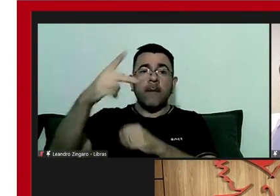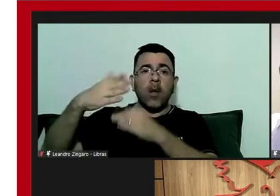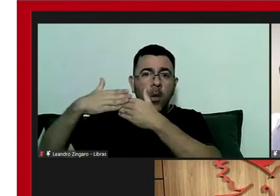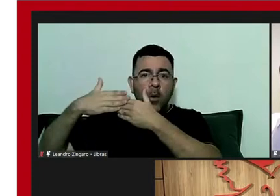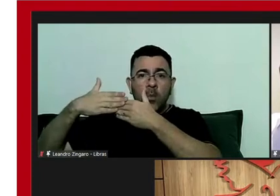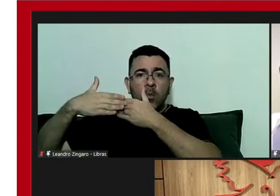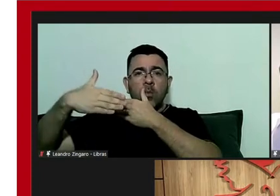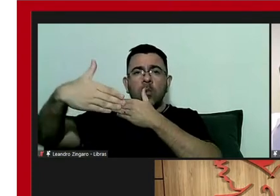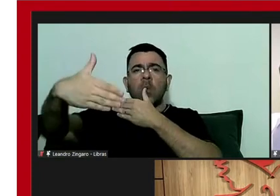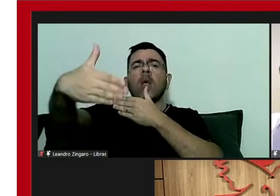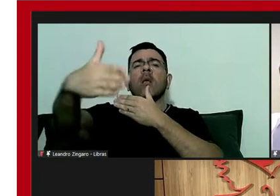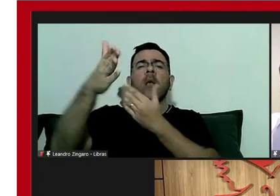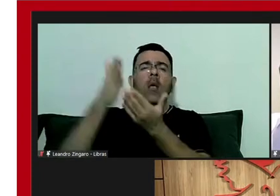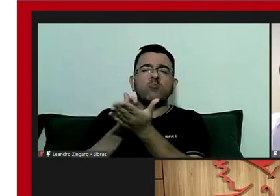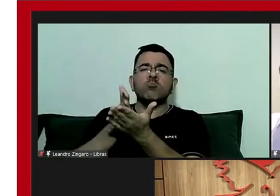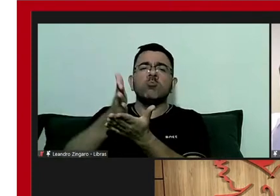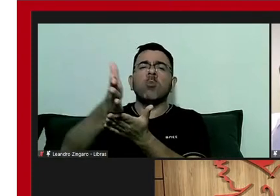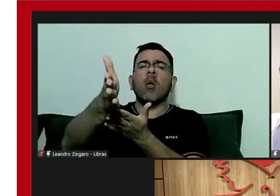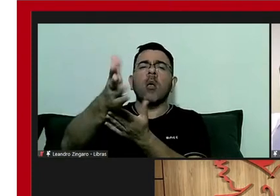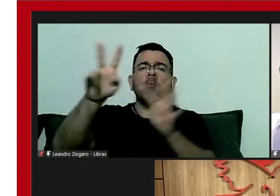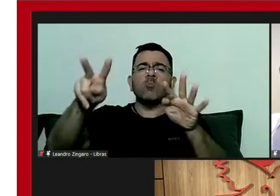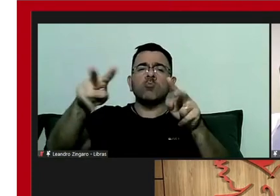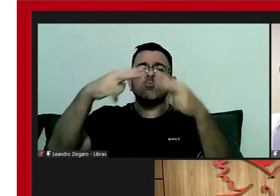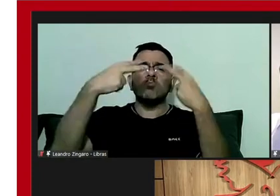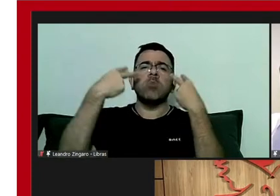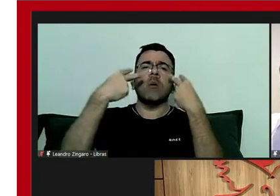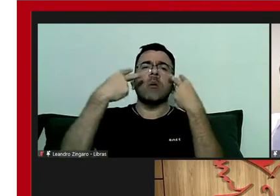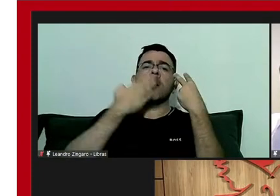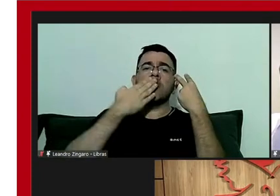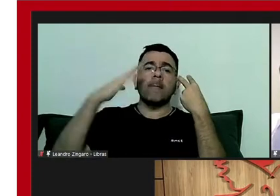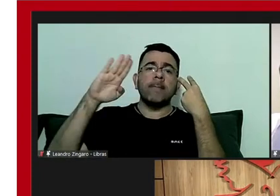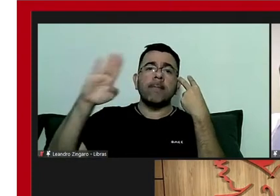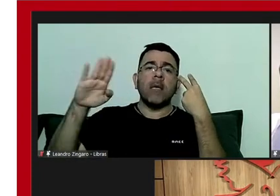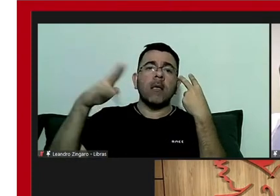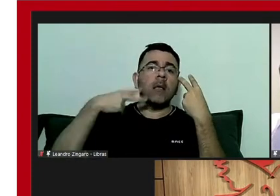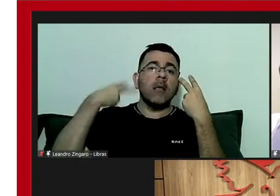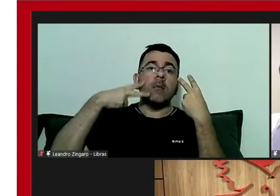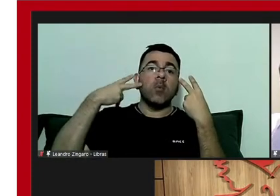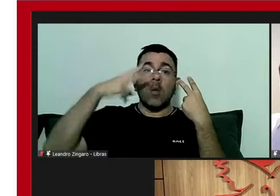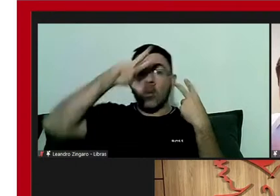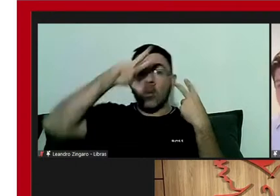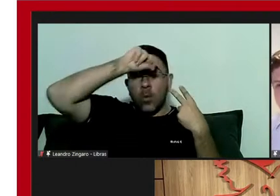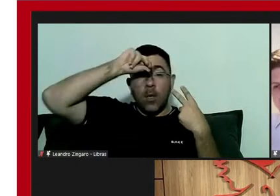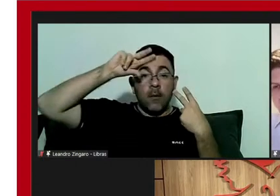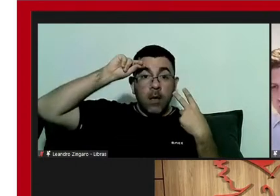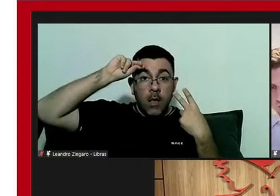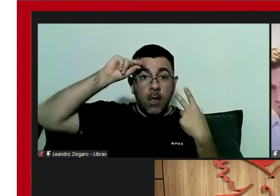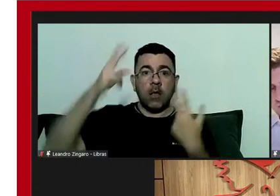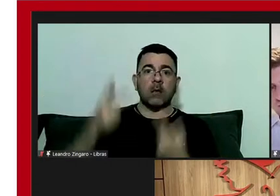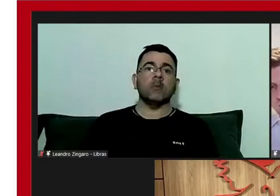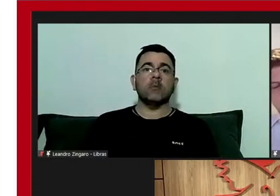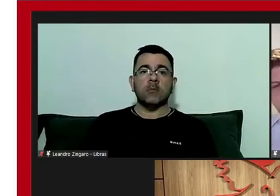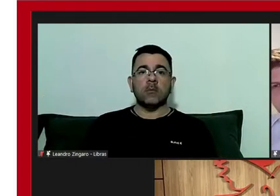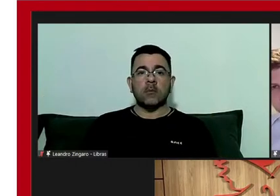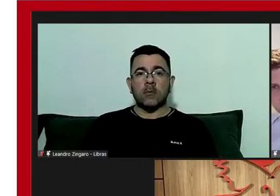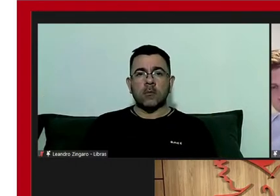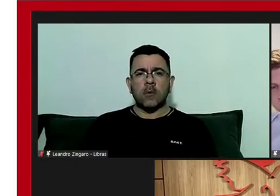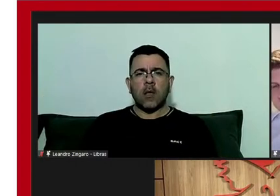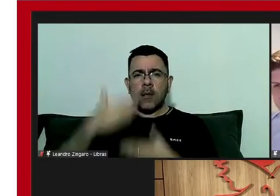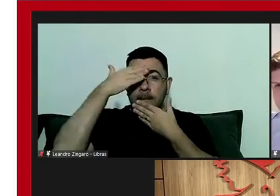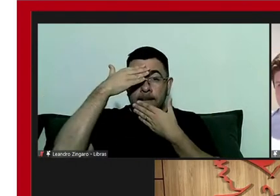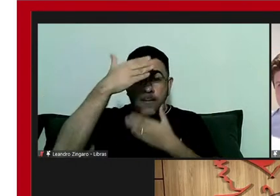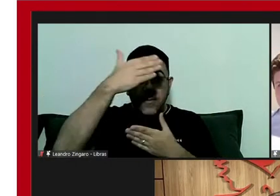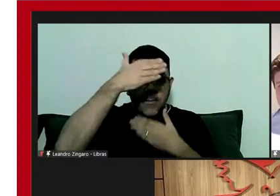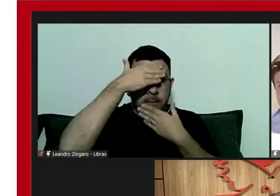vocês que estão aí assistindo a gente que são pré-candidatos a vereador a prefeito Então é isso gente muito obrigada